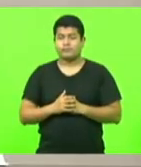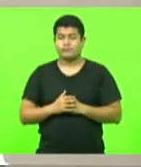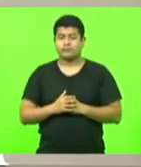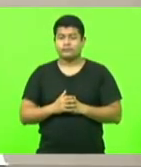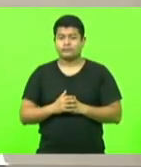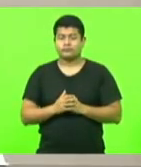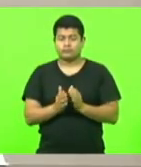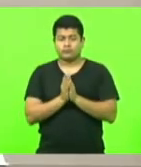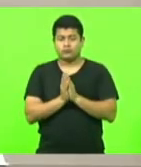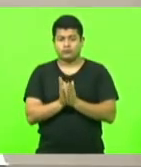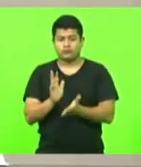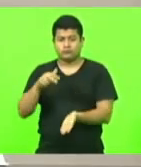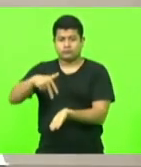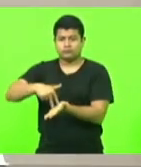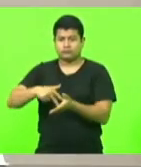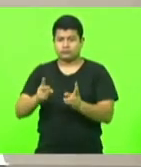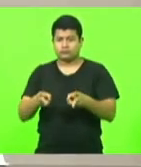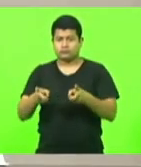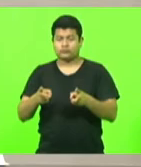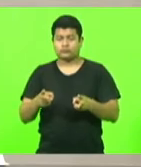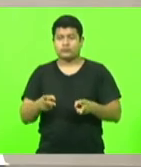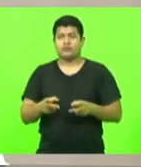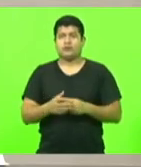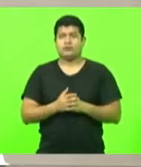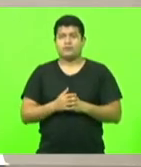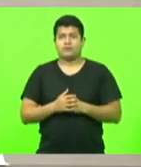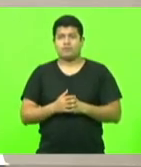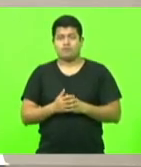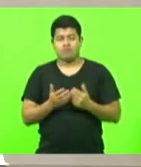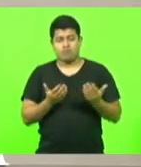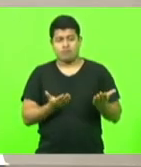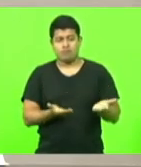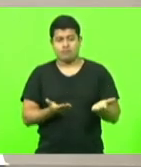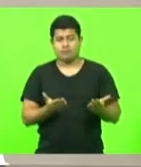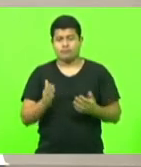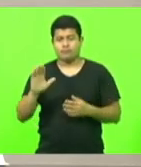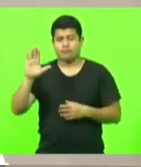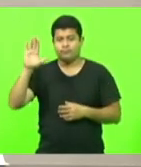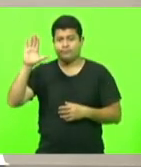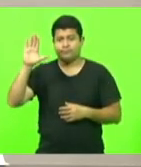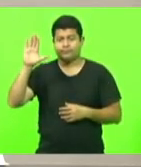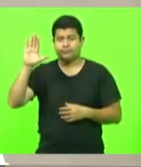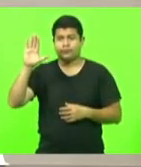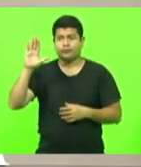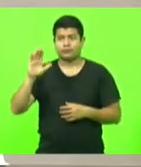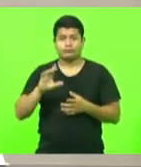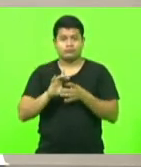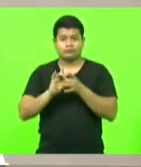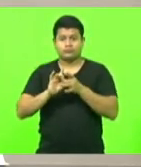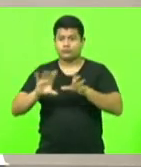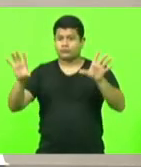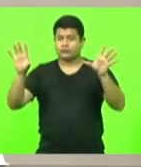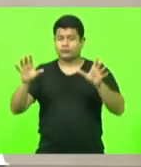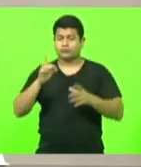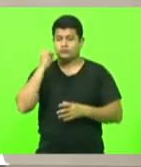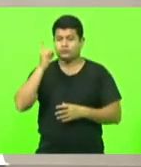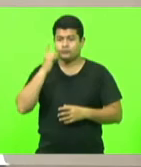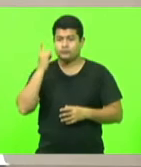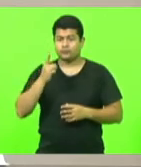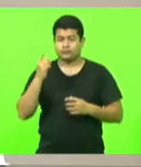sua permanência na tribuna e a palavra está livre aos deputados.